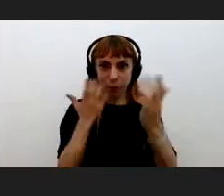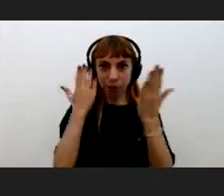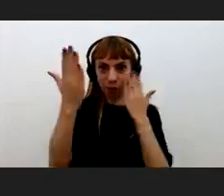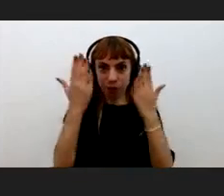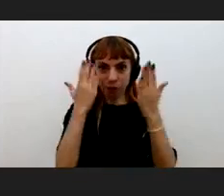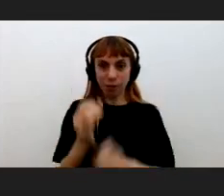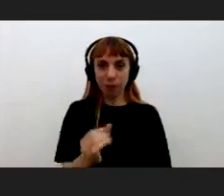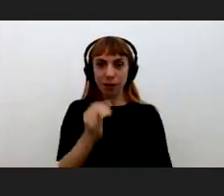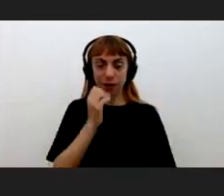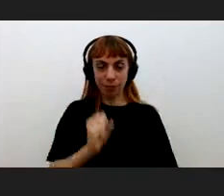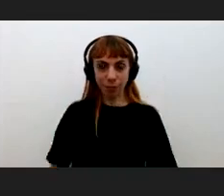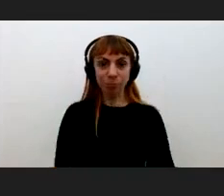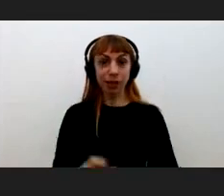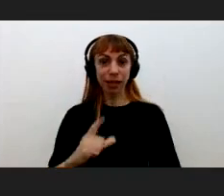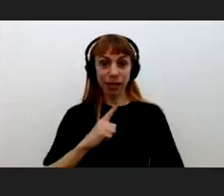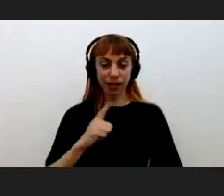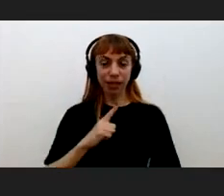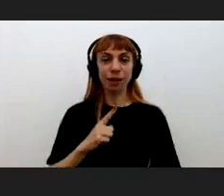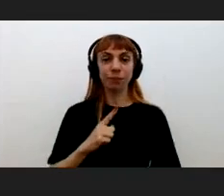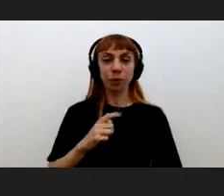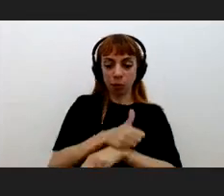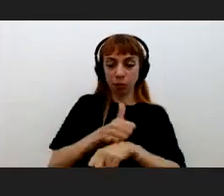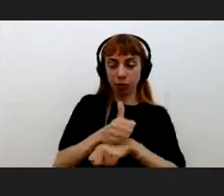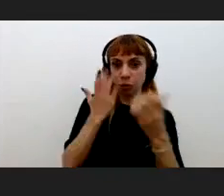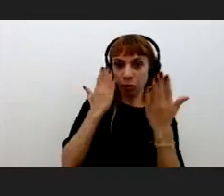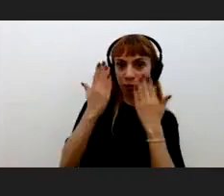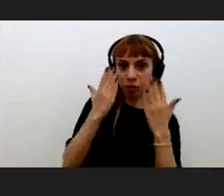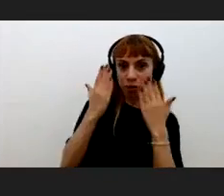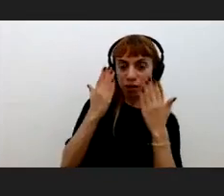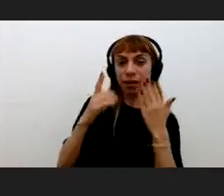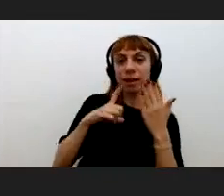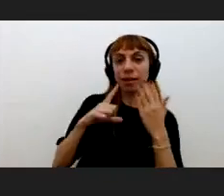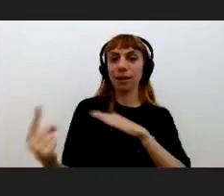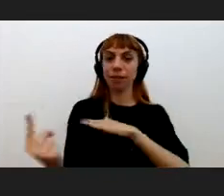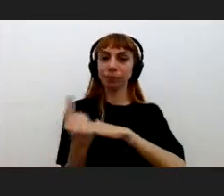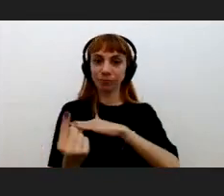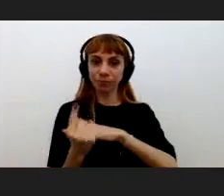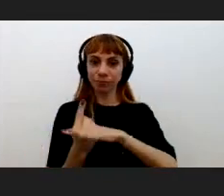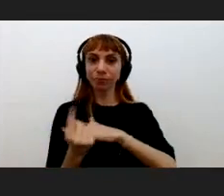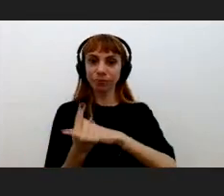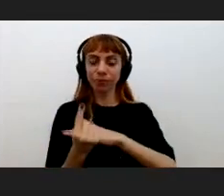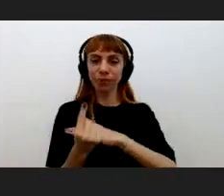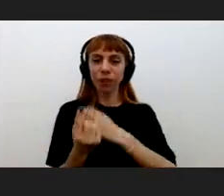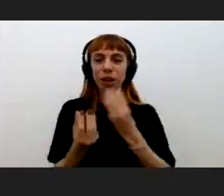que se denomina por transferência. Algumas linhas teóricas vão denominar de transferência.